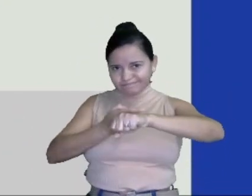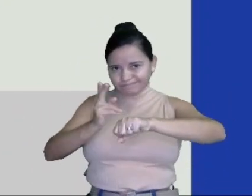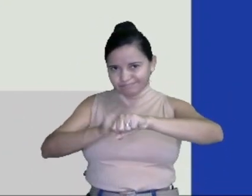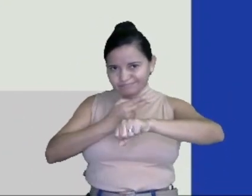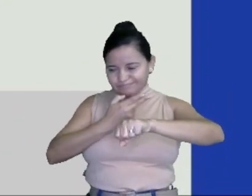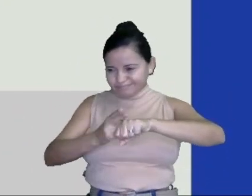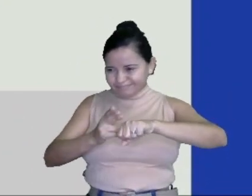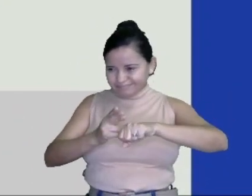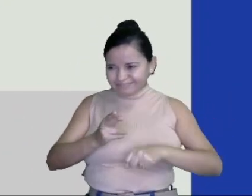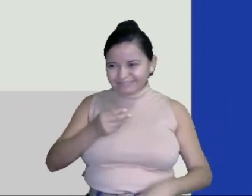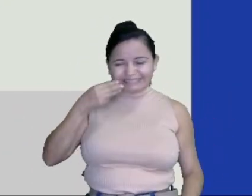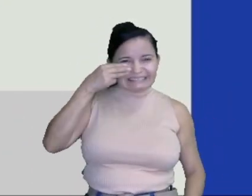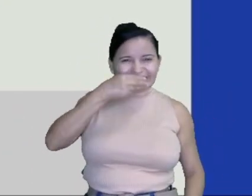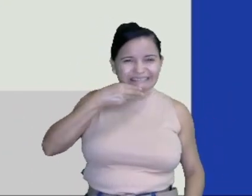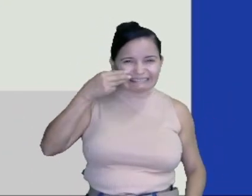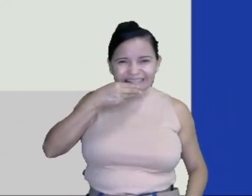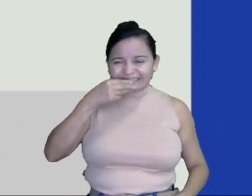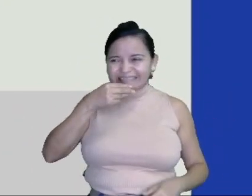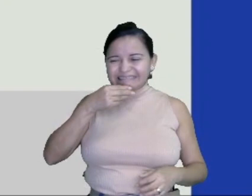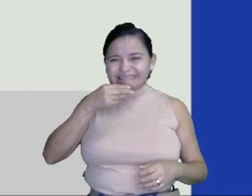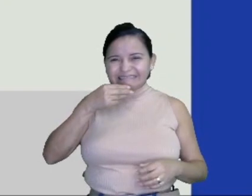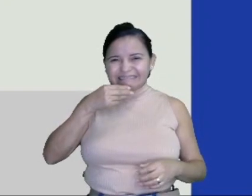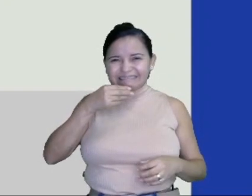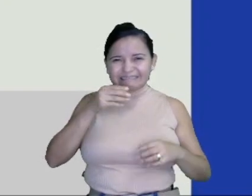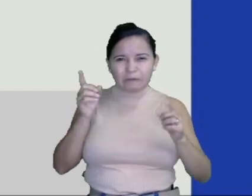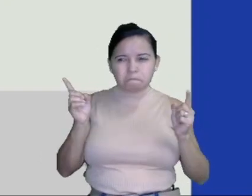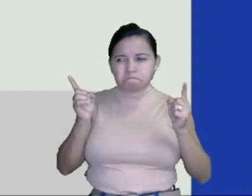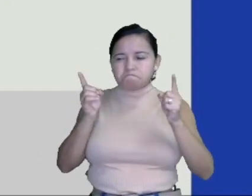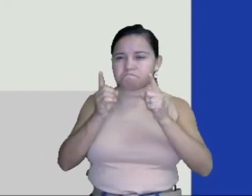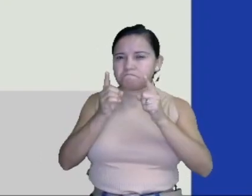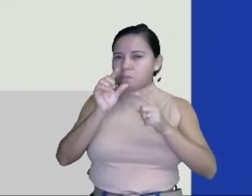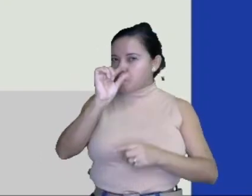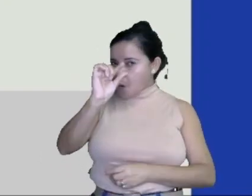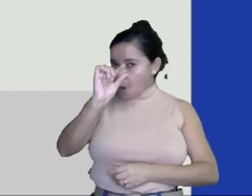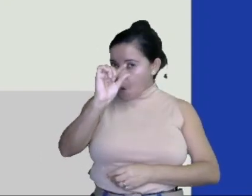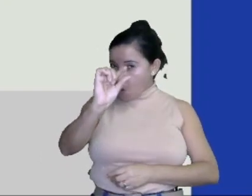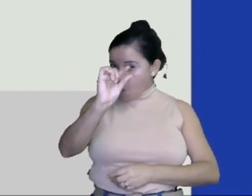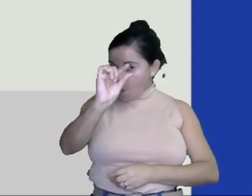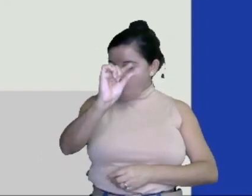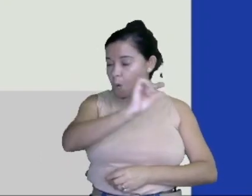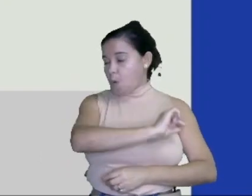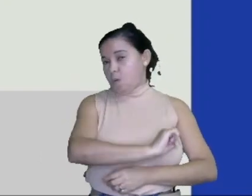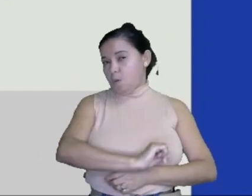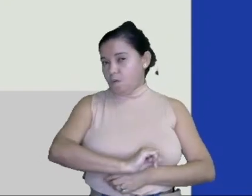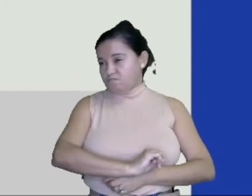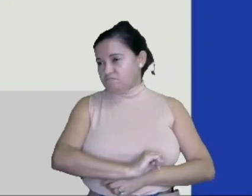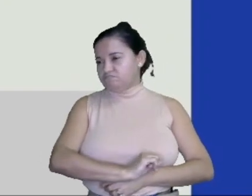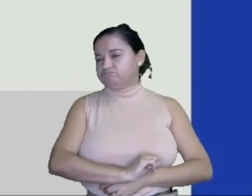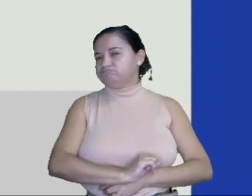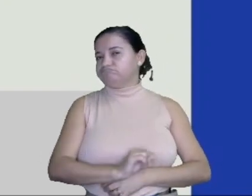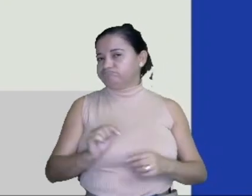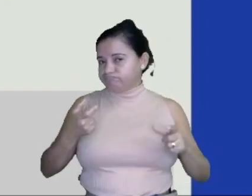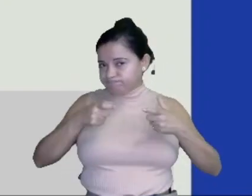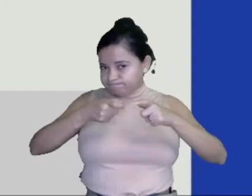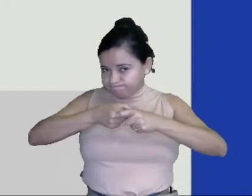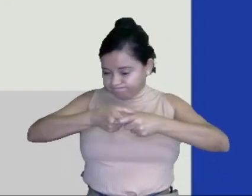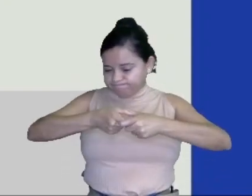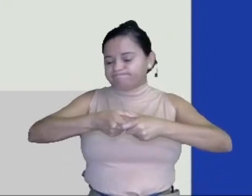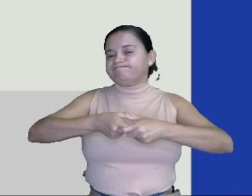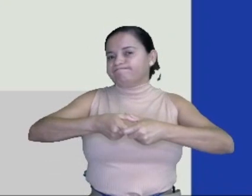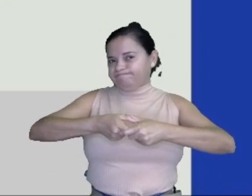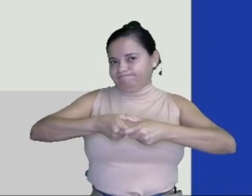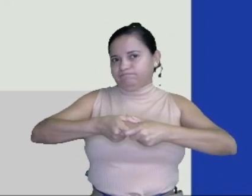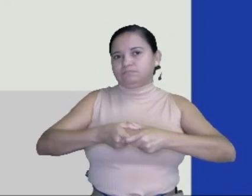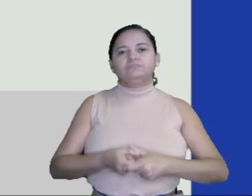doces tá bem pequenininho o espaço. Significa que você deve comer bem menos do que os